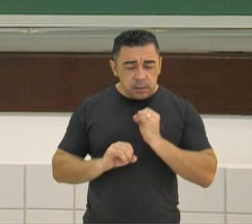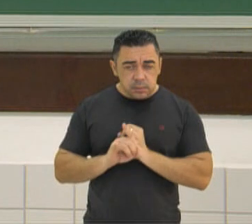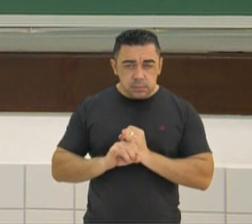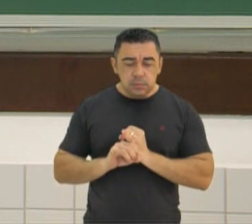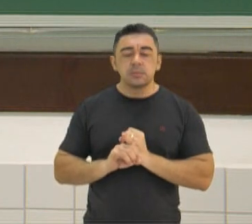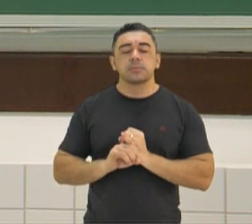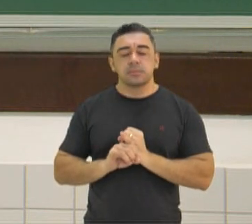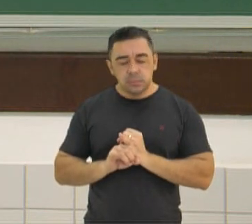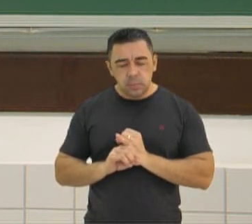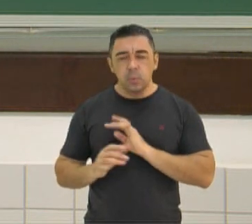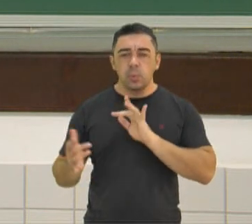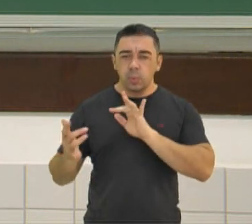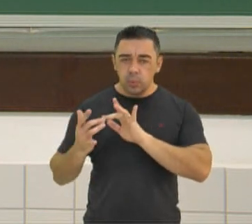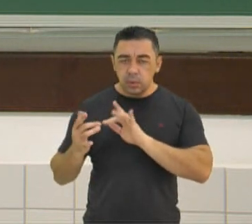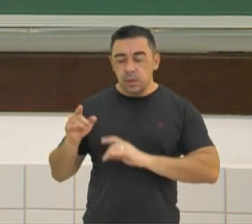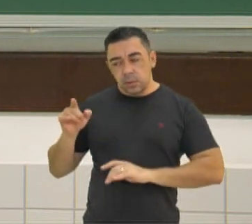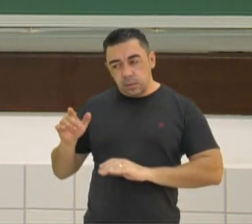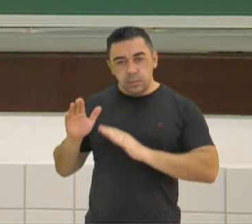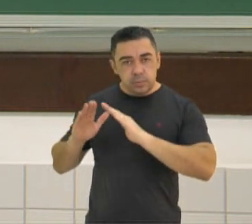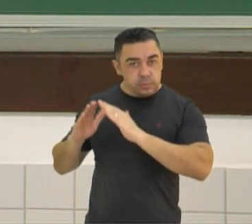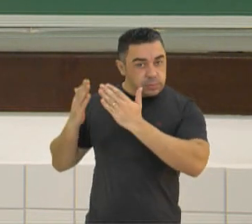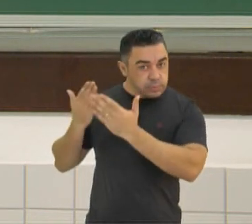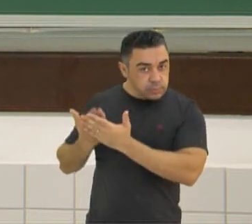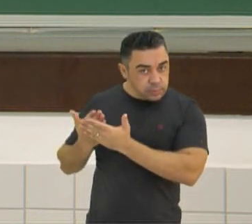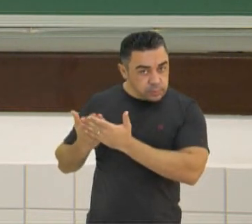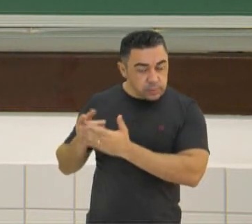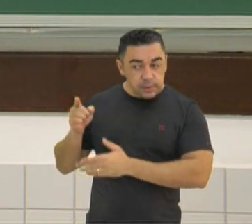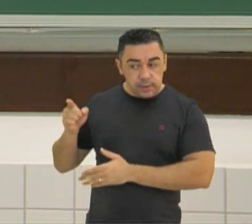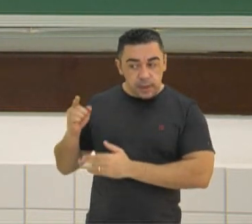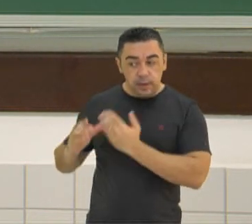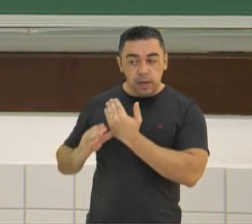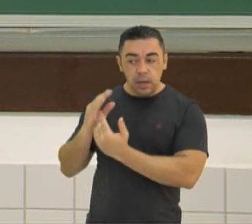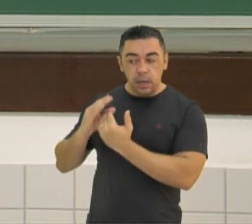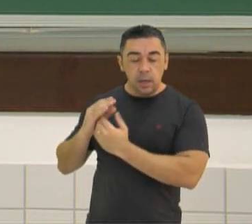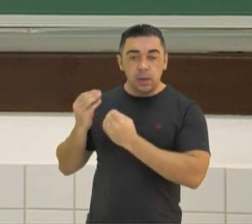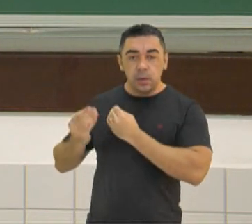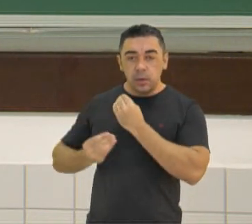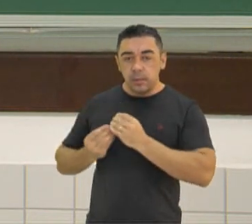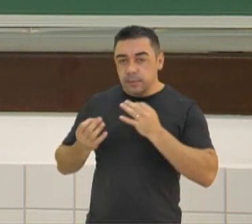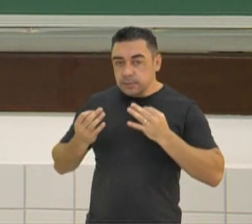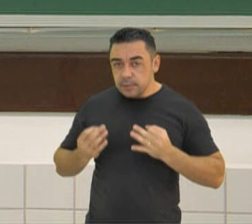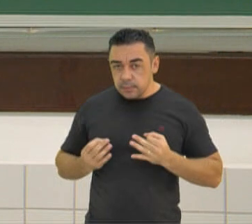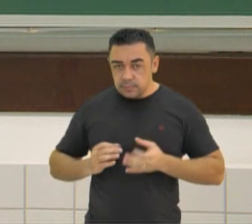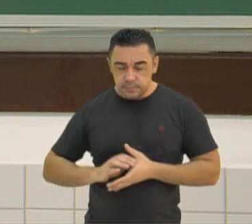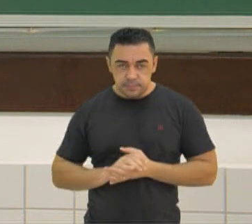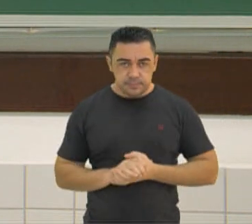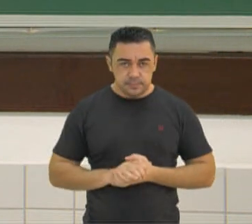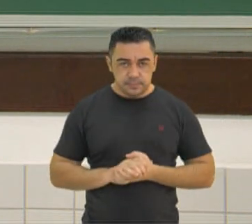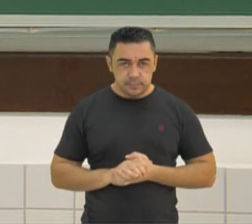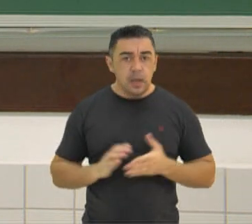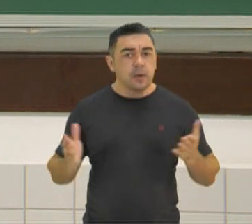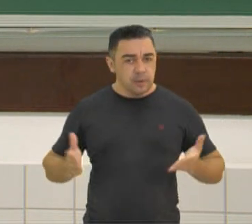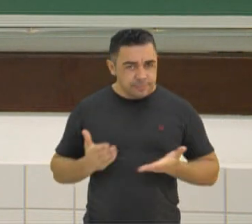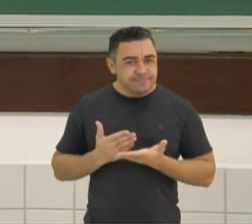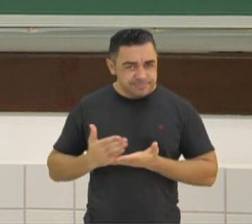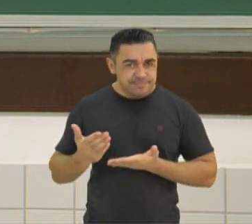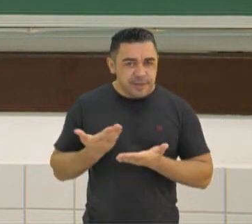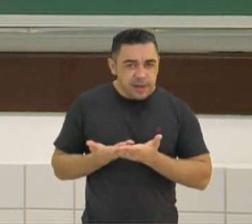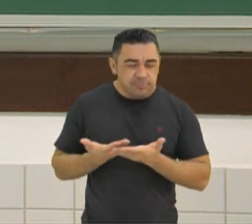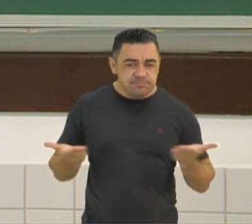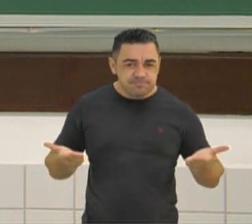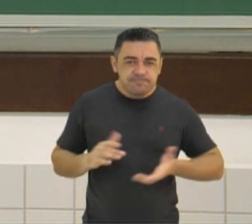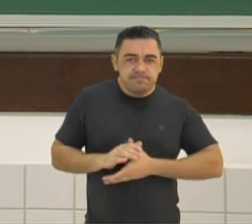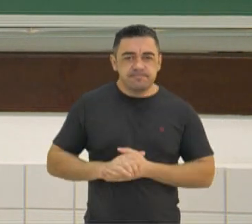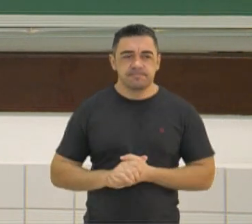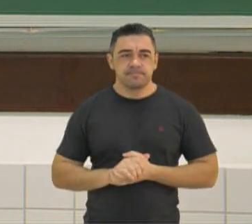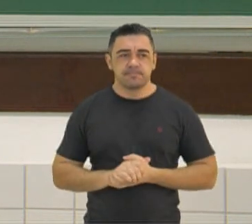professor. Então entre em contato com sua escola, lá eles vão estar te orientando da melhor maneira possível, tudo bem? Agora sim, vamos para a nossa aula de hoje.